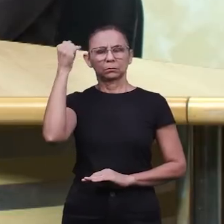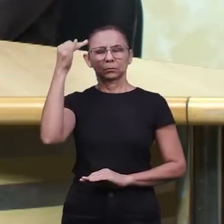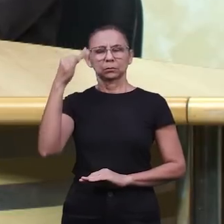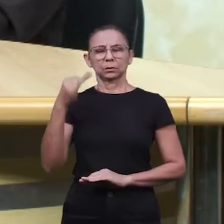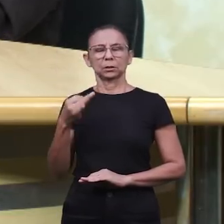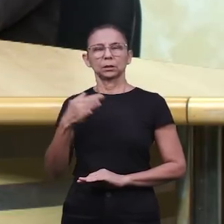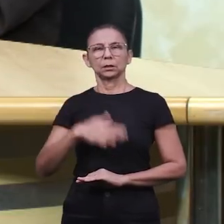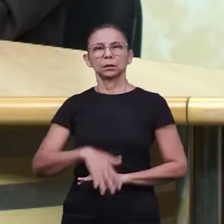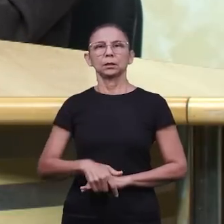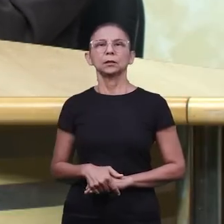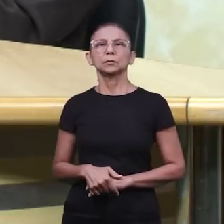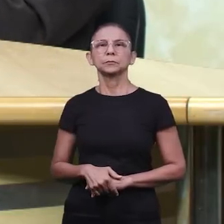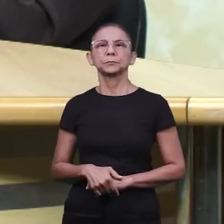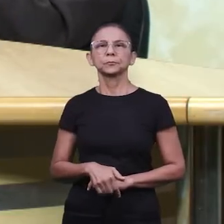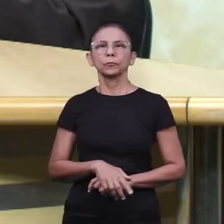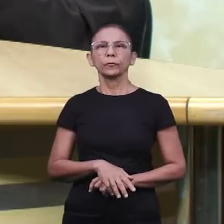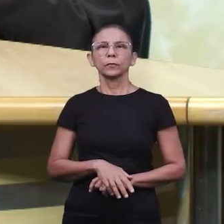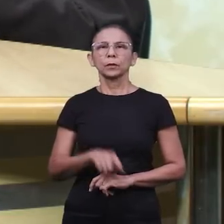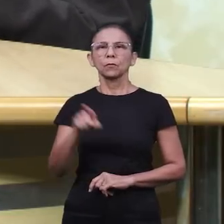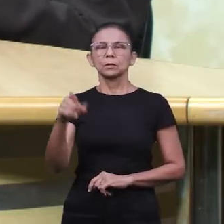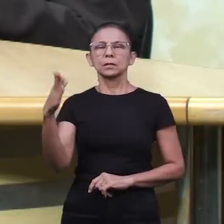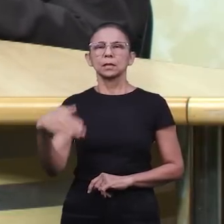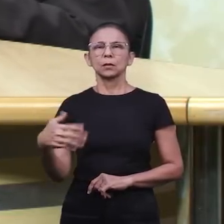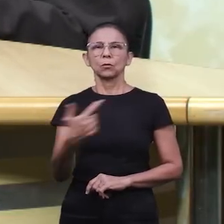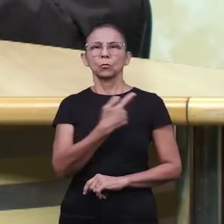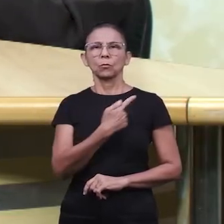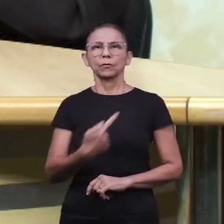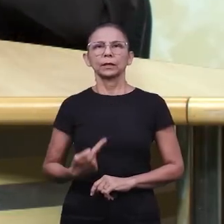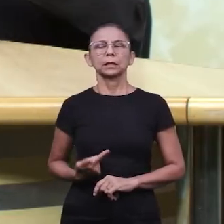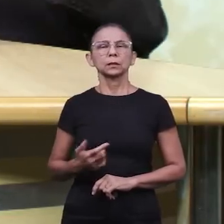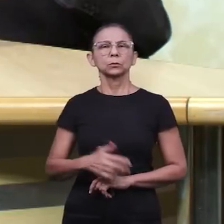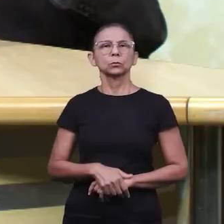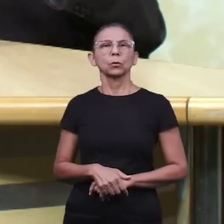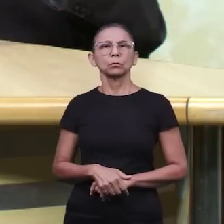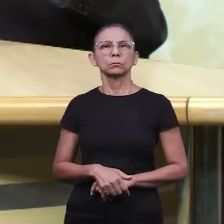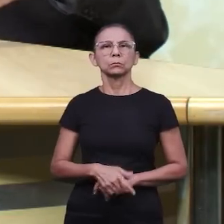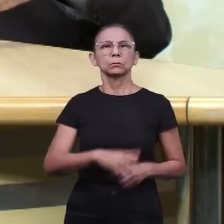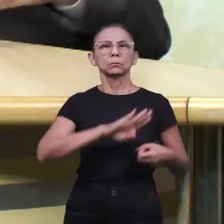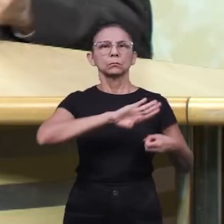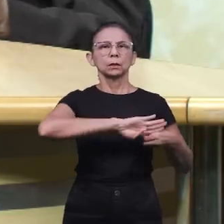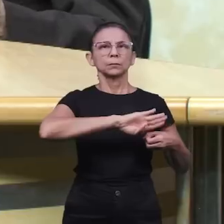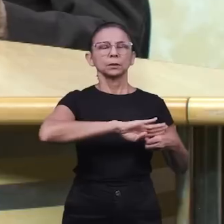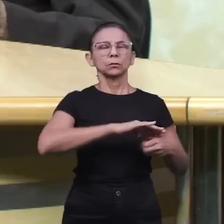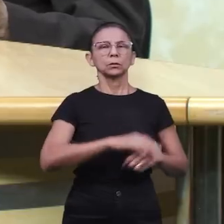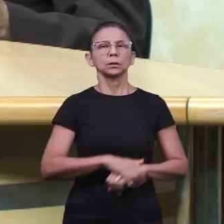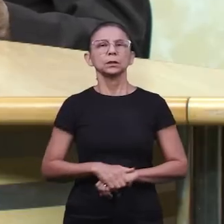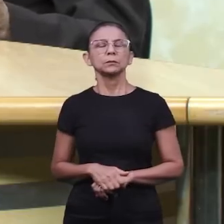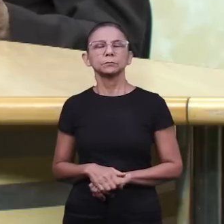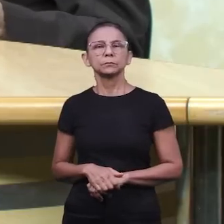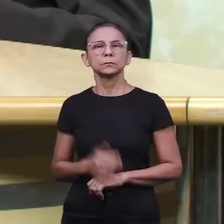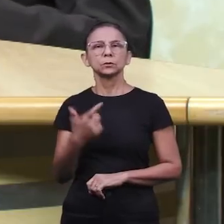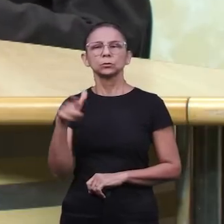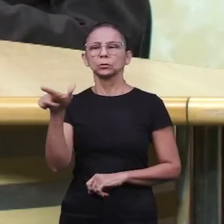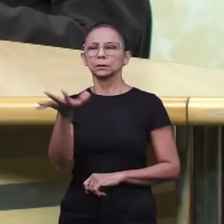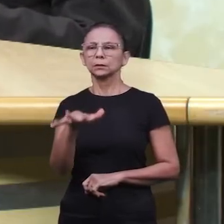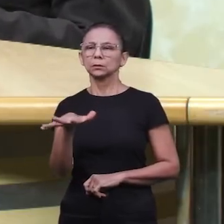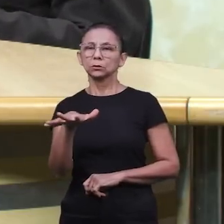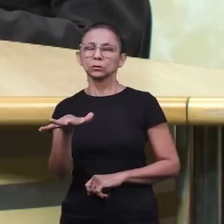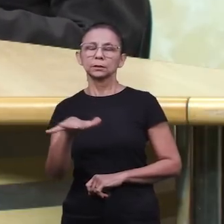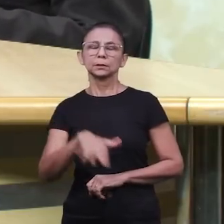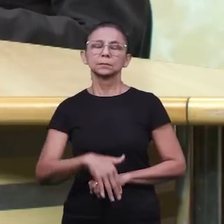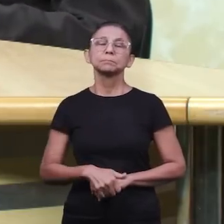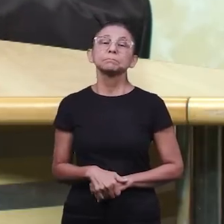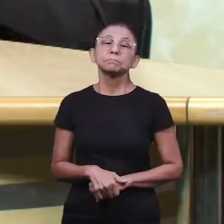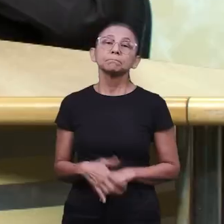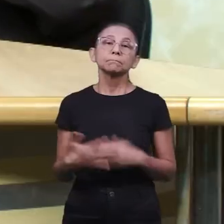também, o constituiu como governador da província de Babilônia e governador também da casta de sábios. E, por